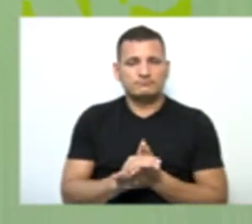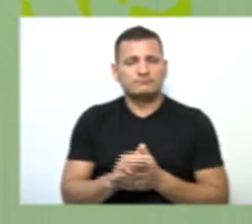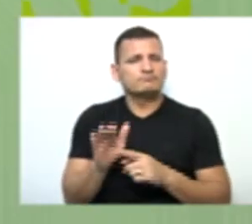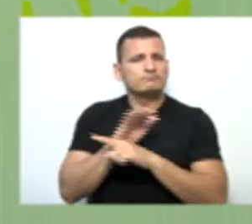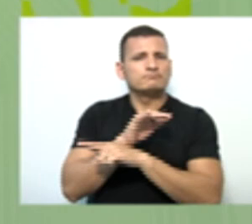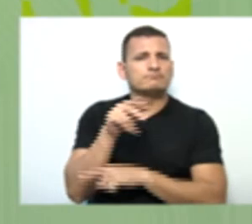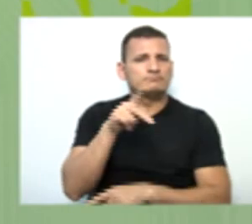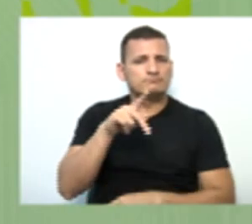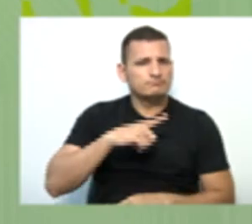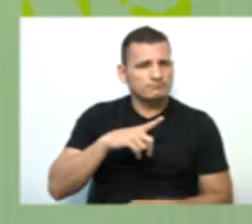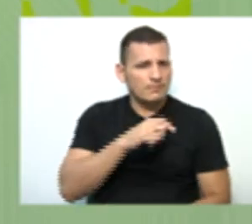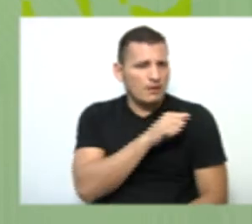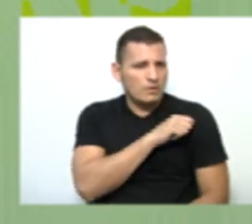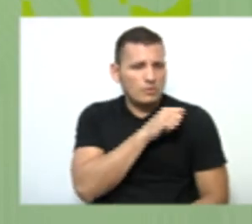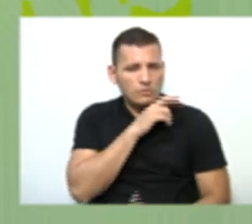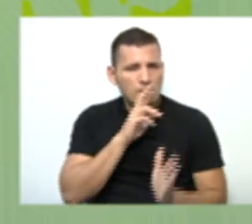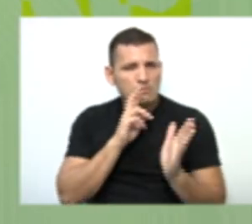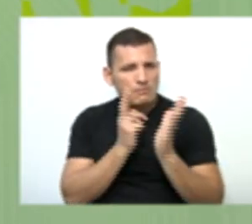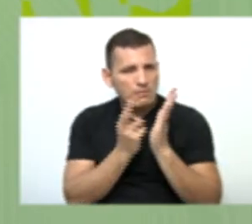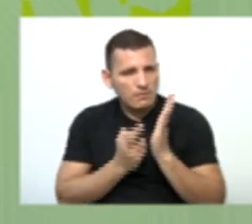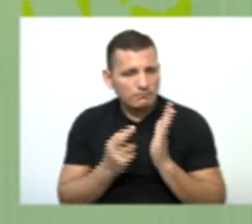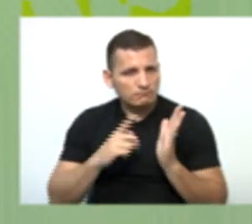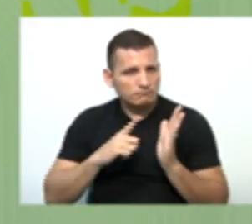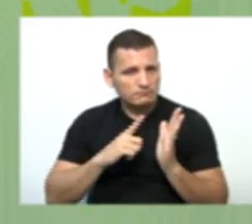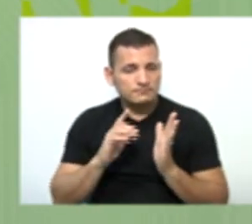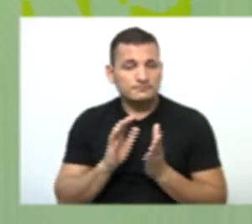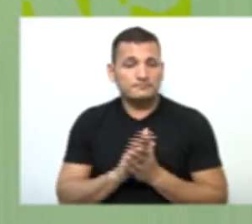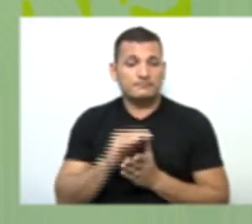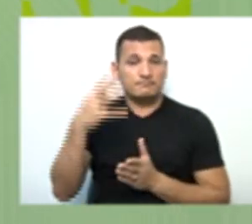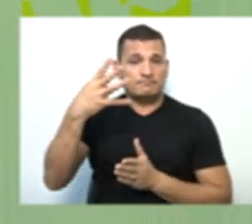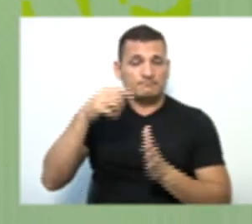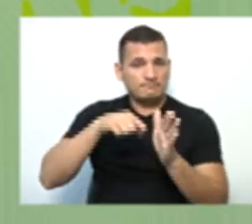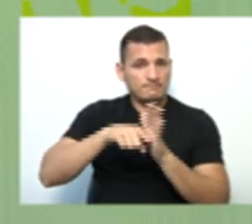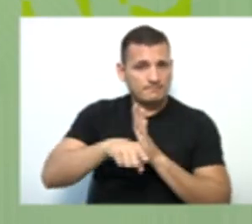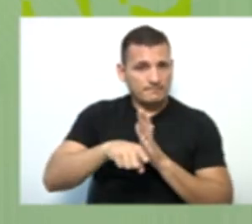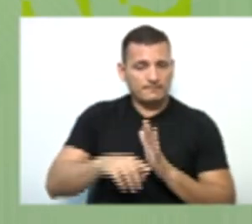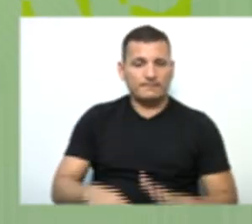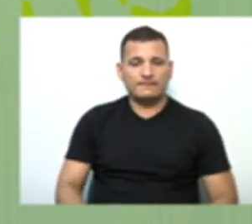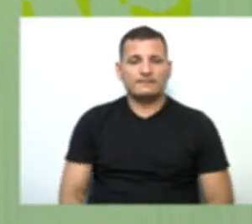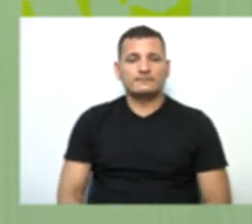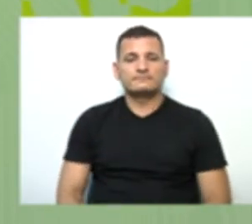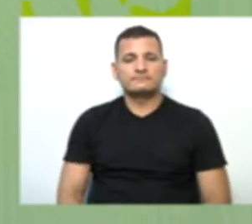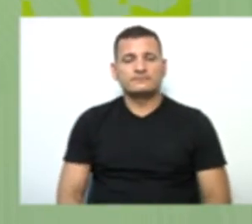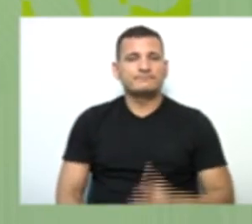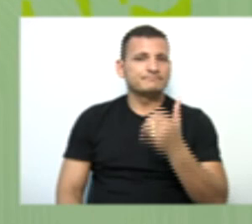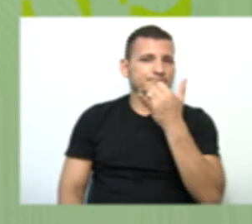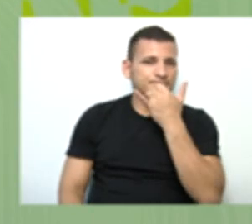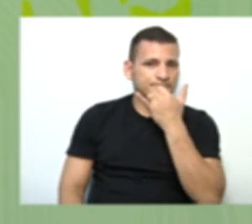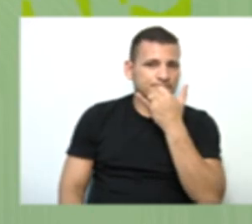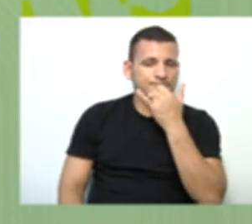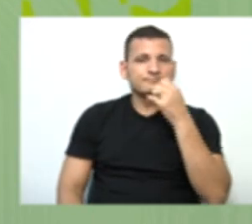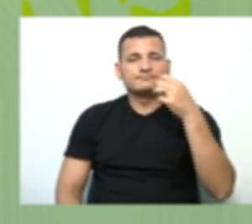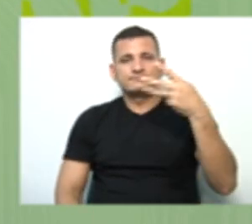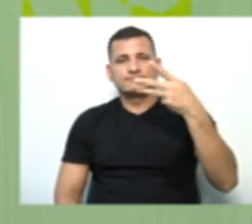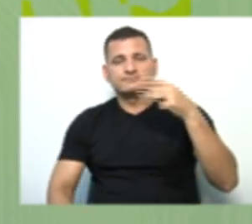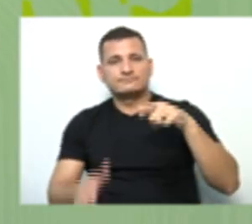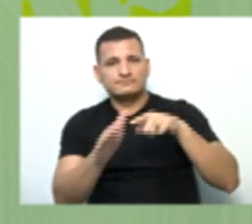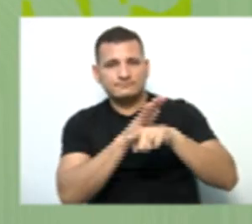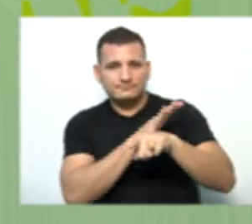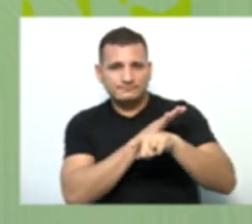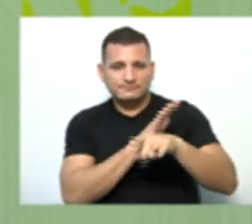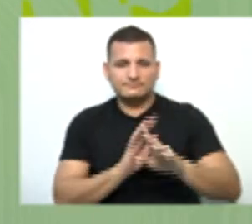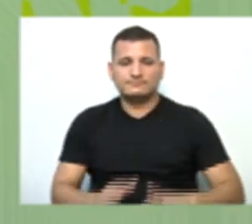participaram, professor Luiz. Vamos lá. Vamos lá para a questão 4, professora. Questão 3. Vamos marcar aqui,